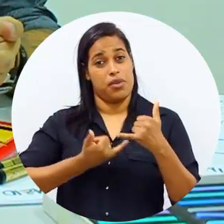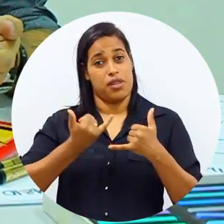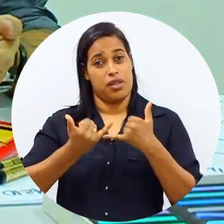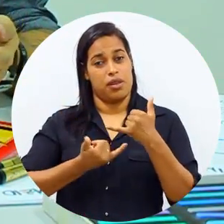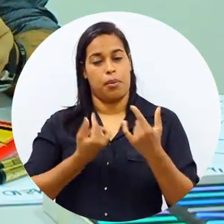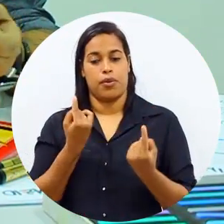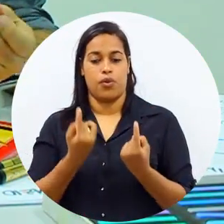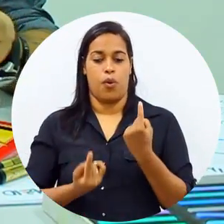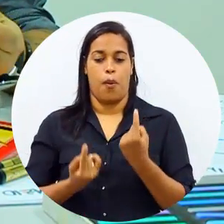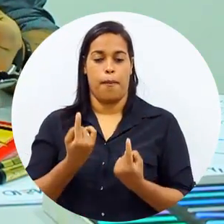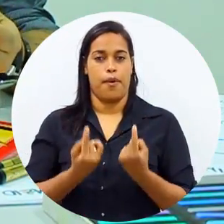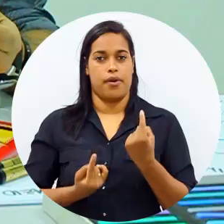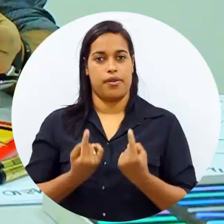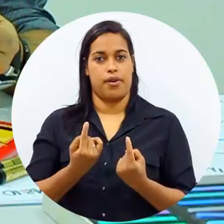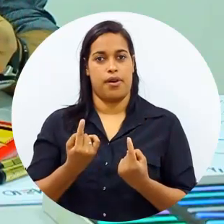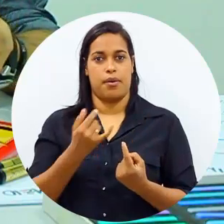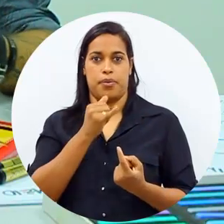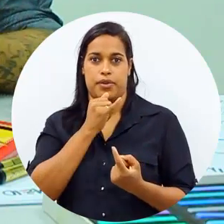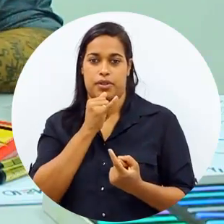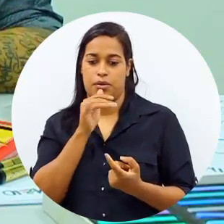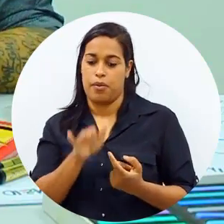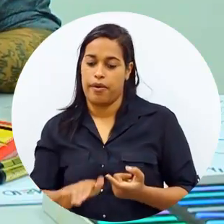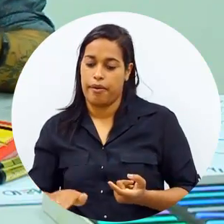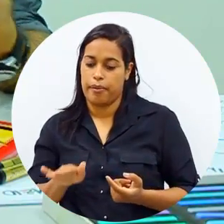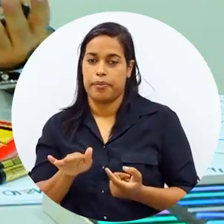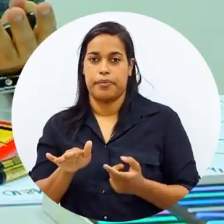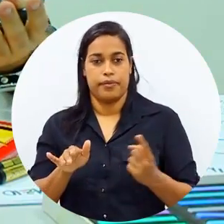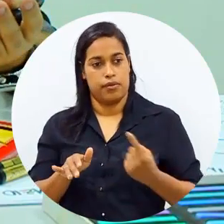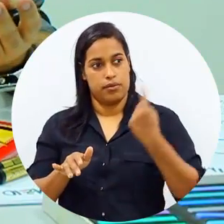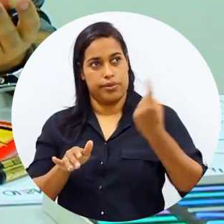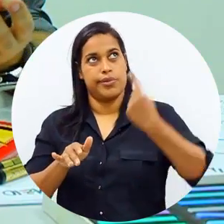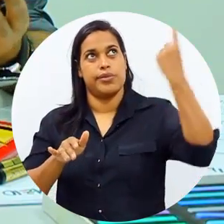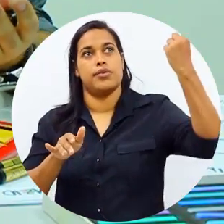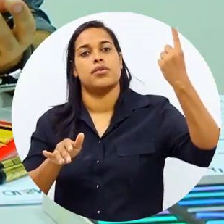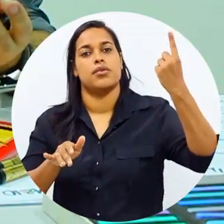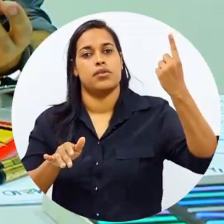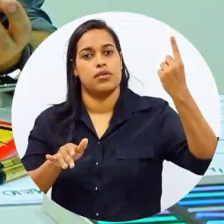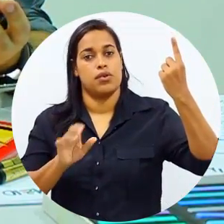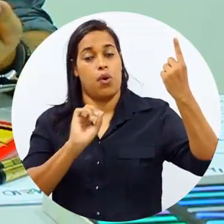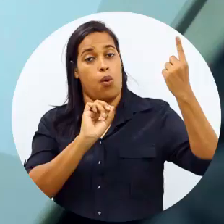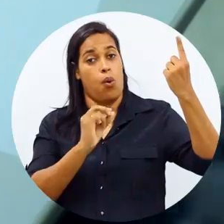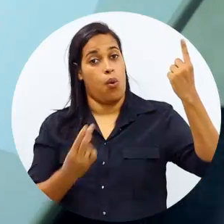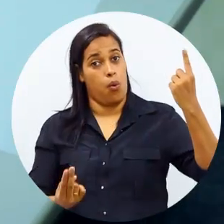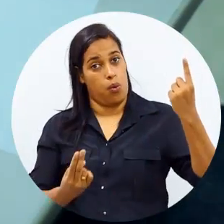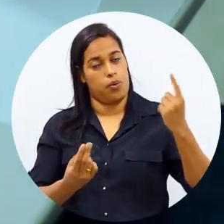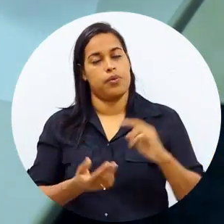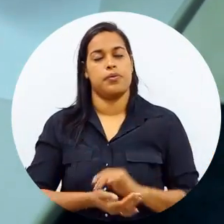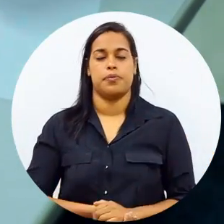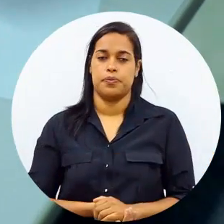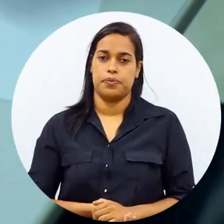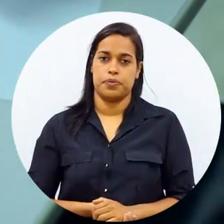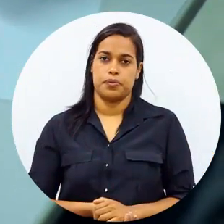Fazendo até uma brincadeira, a gente pode comparar um anão com um gigante ou